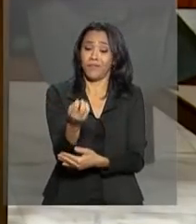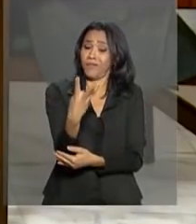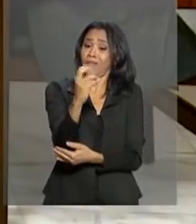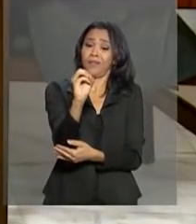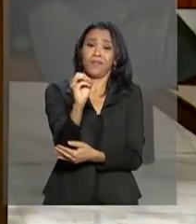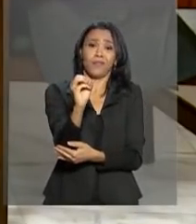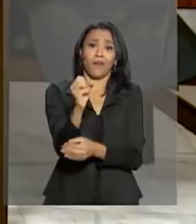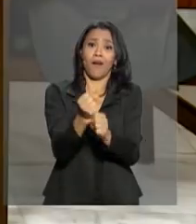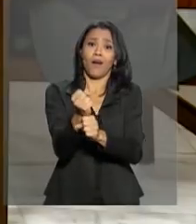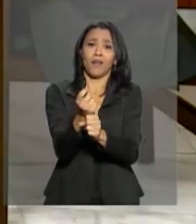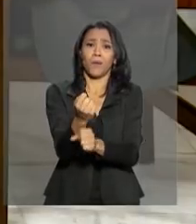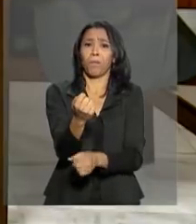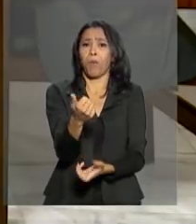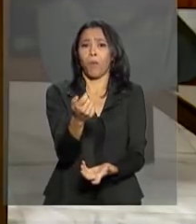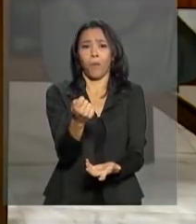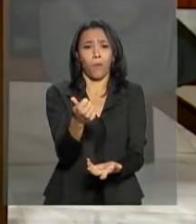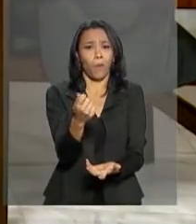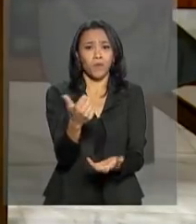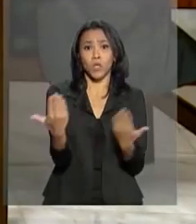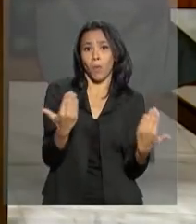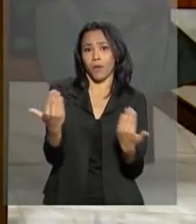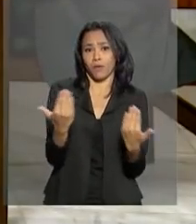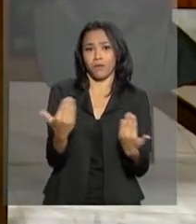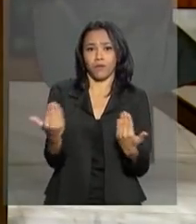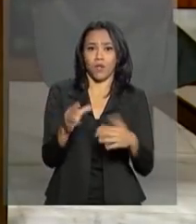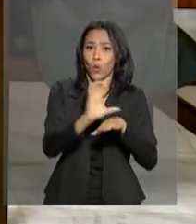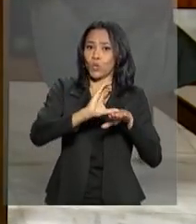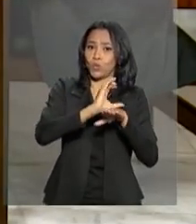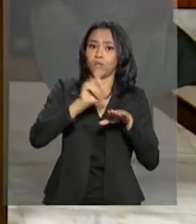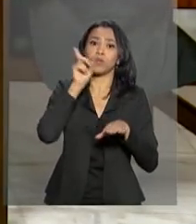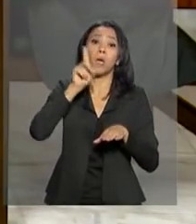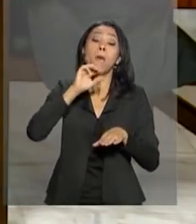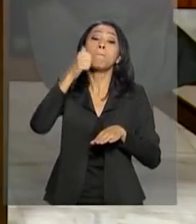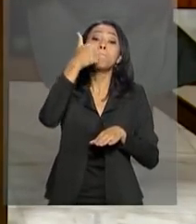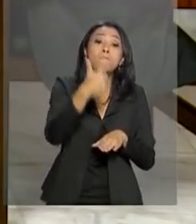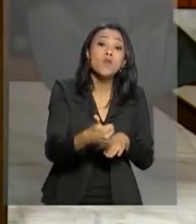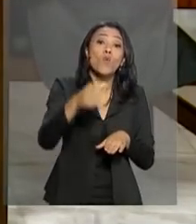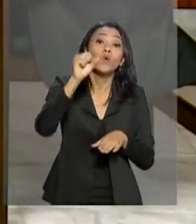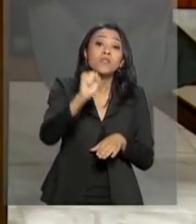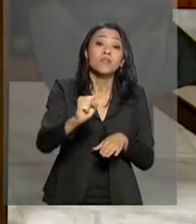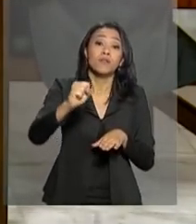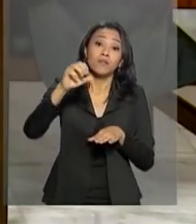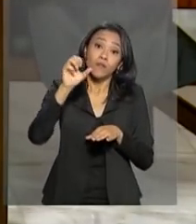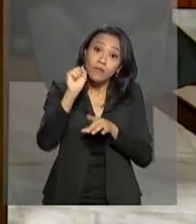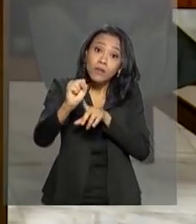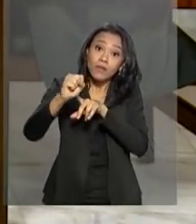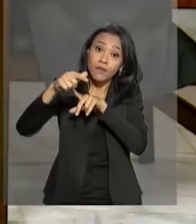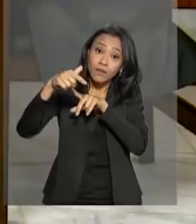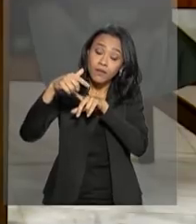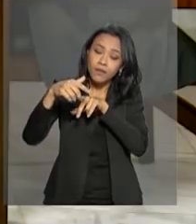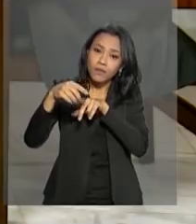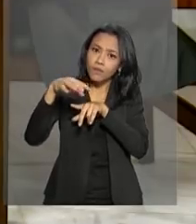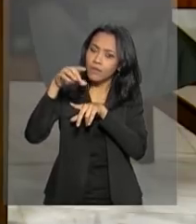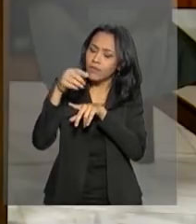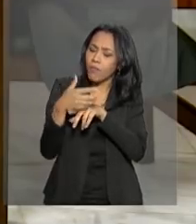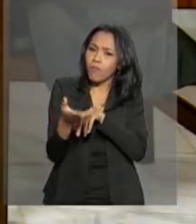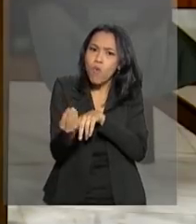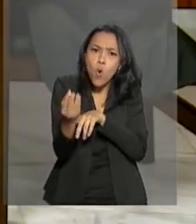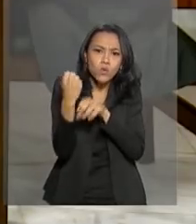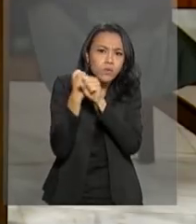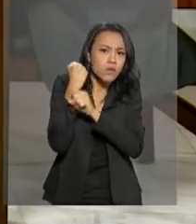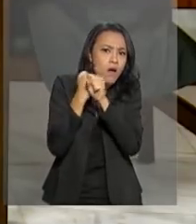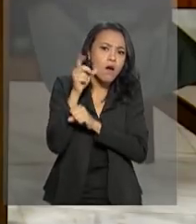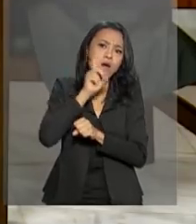numa Constituição. Se você pegar a Constituição americana, ela é de 1787, não é? Então, são muitos